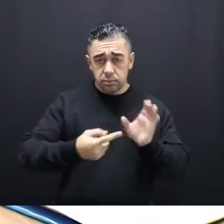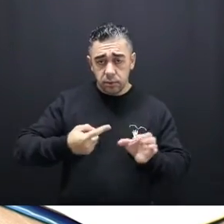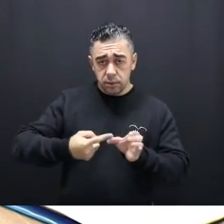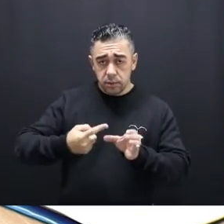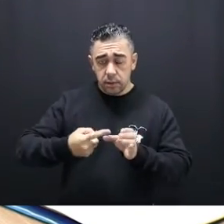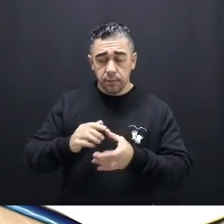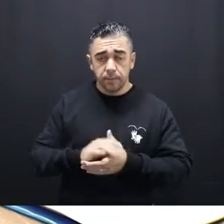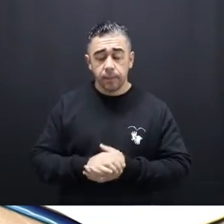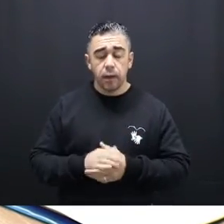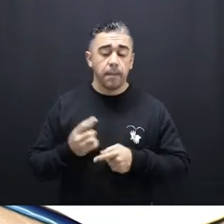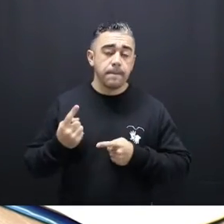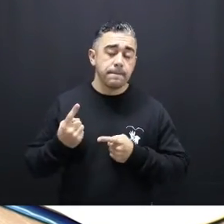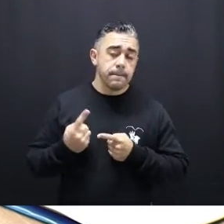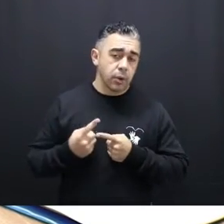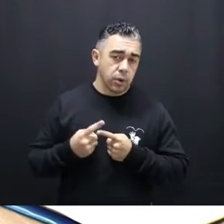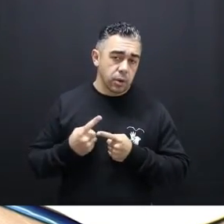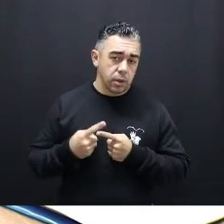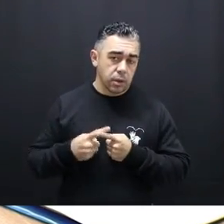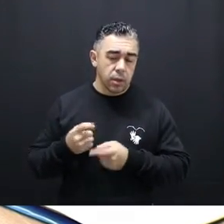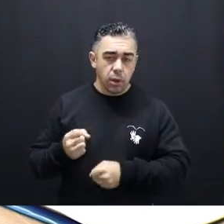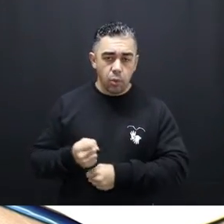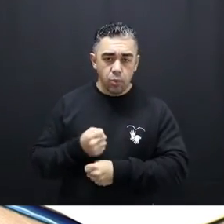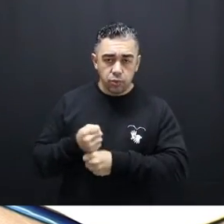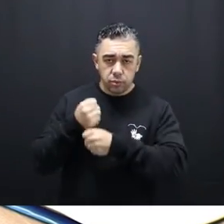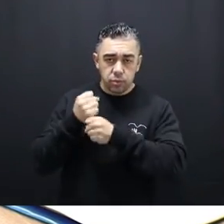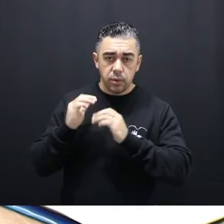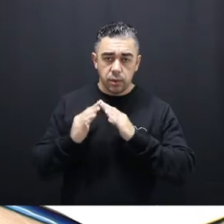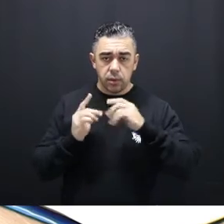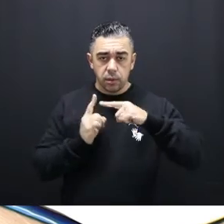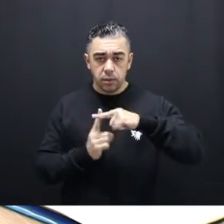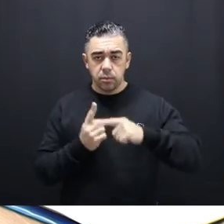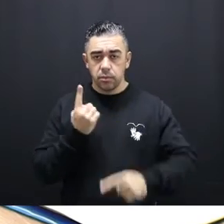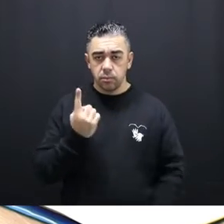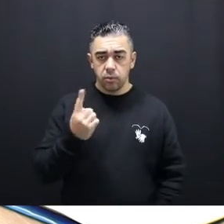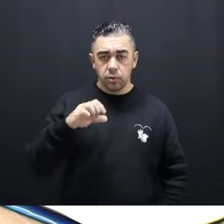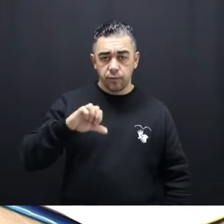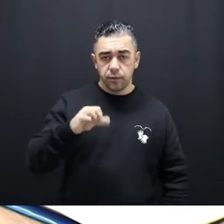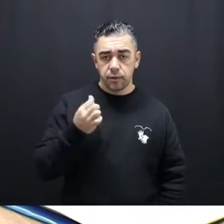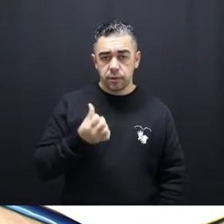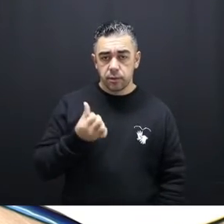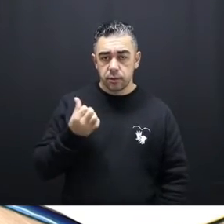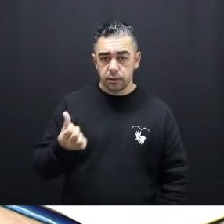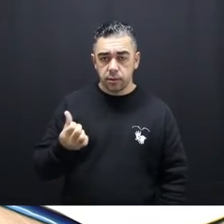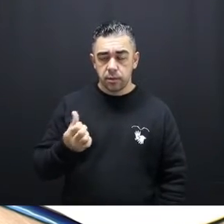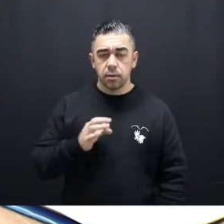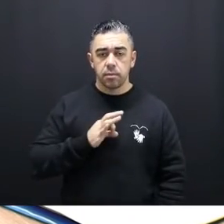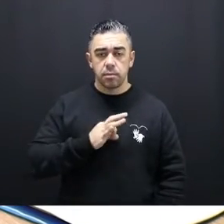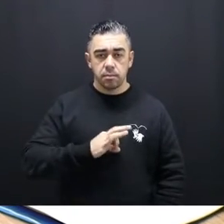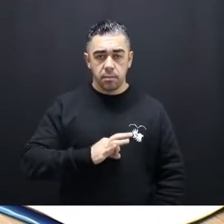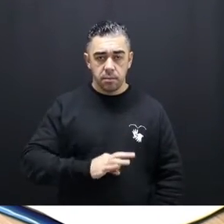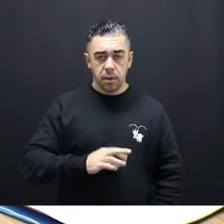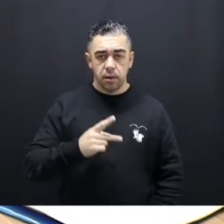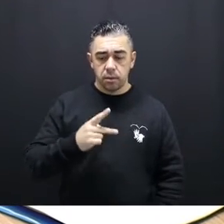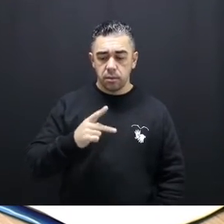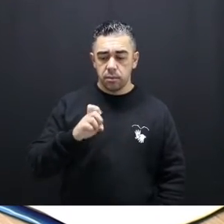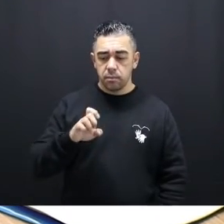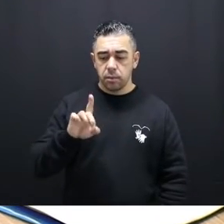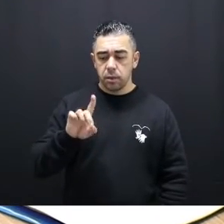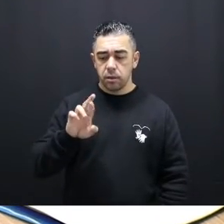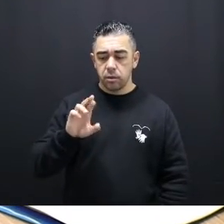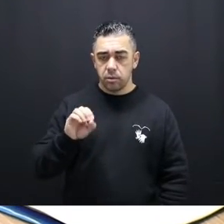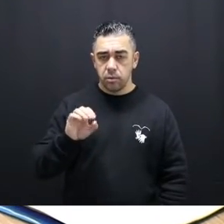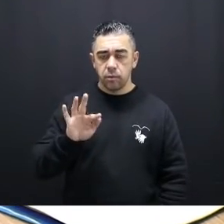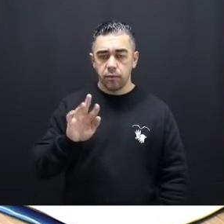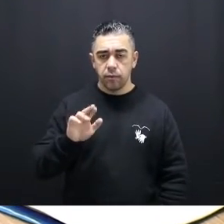tendo em vista que a construção dessa igreja aconteceu em 66 pelo padre Pedro fuss u e